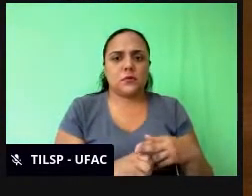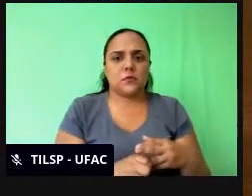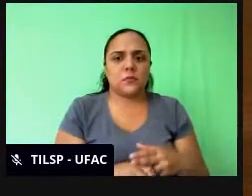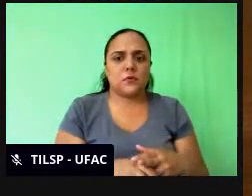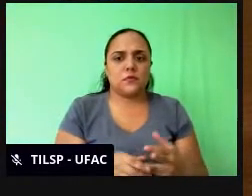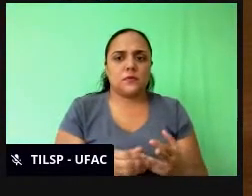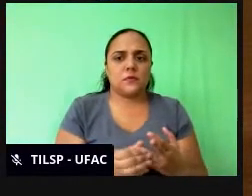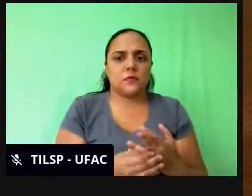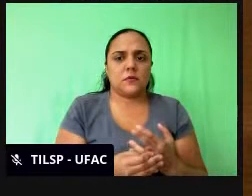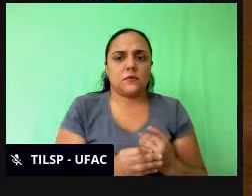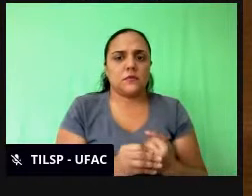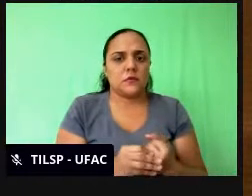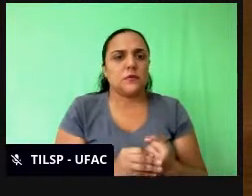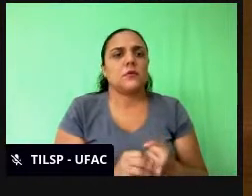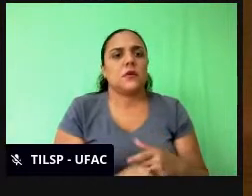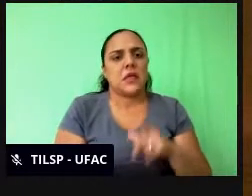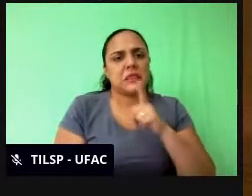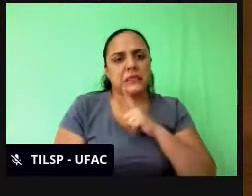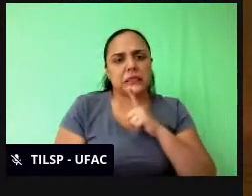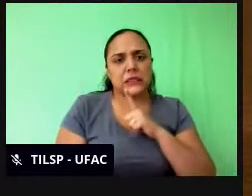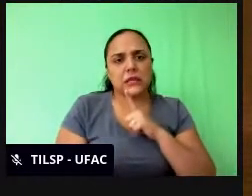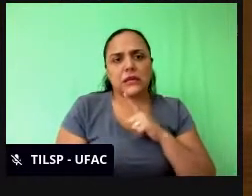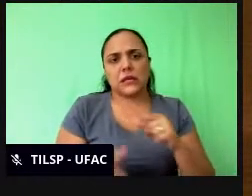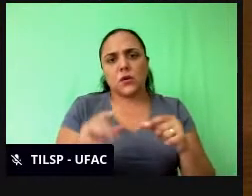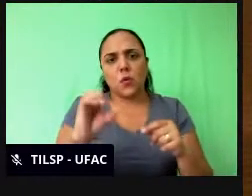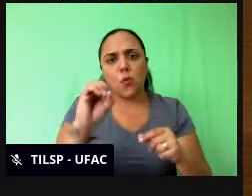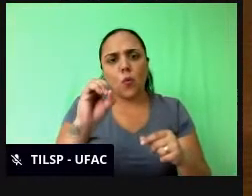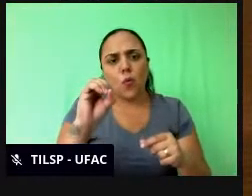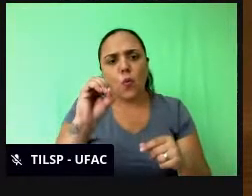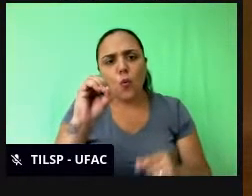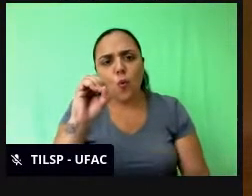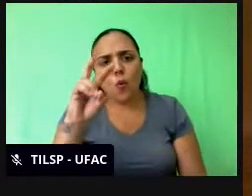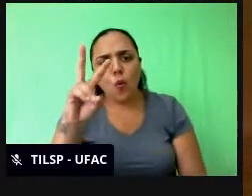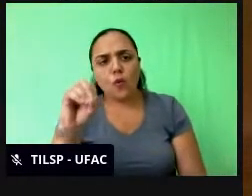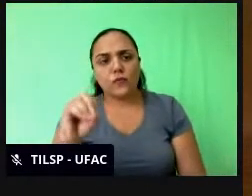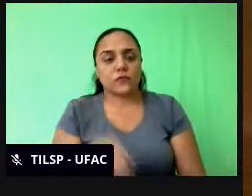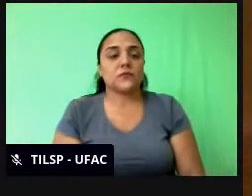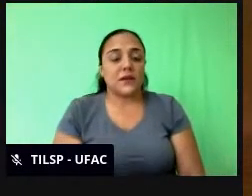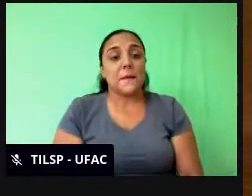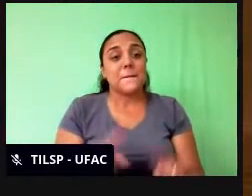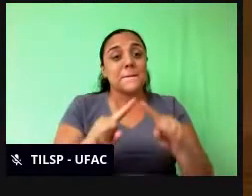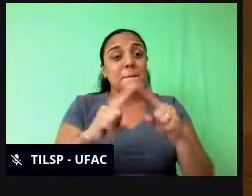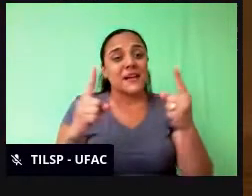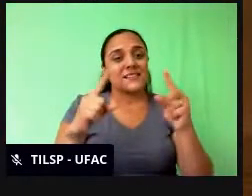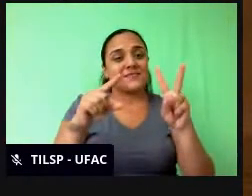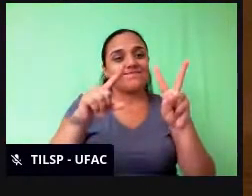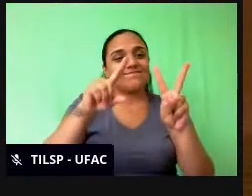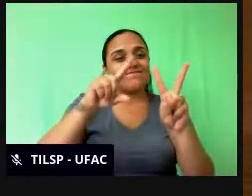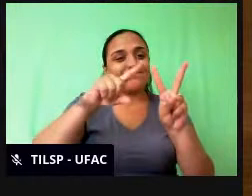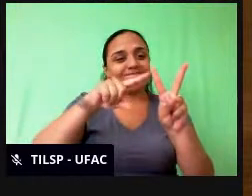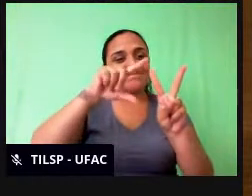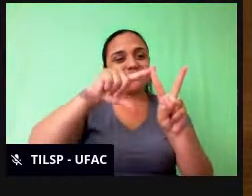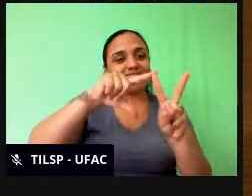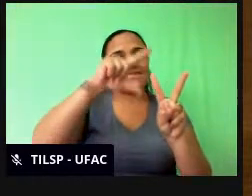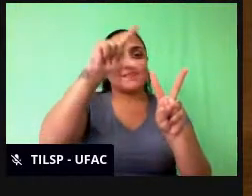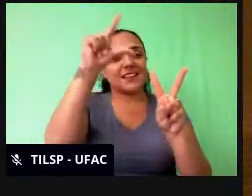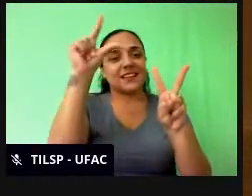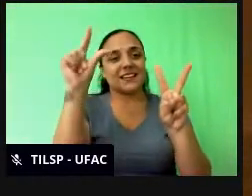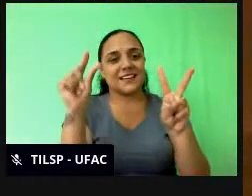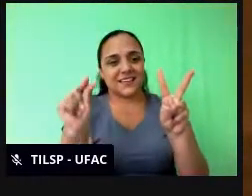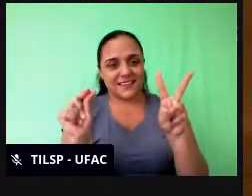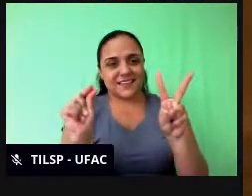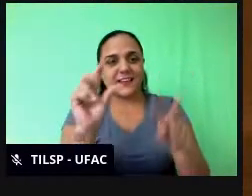os ovos, os laticínios, mas e para os veganos? Será que é fácil atingir? Bom, temos